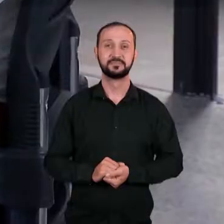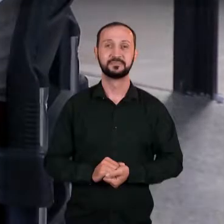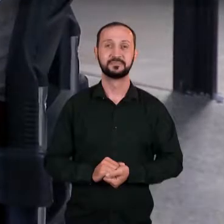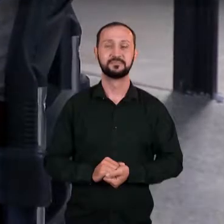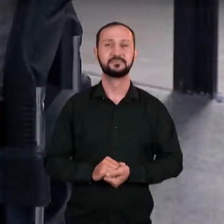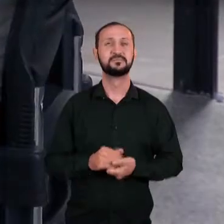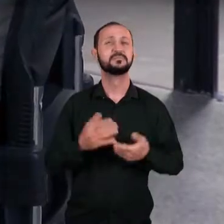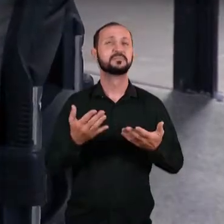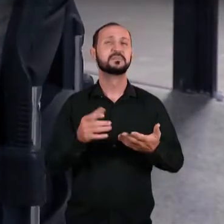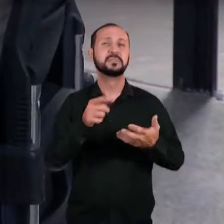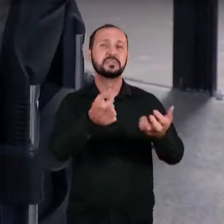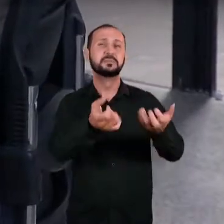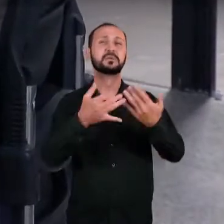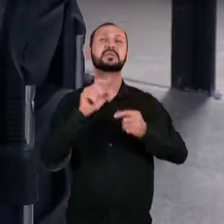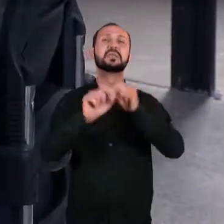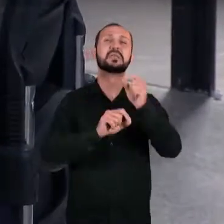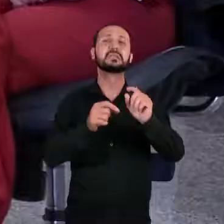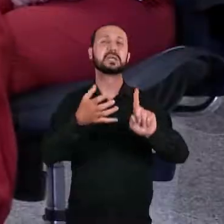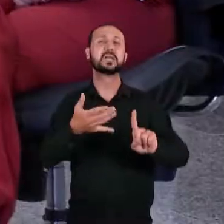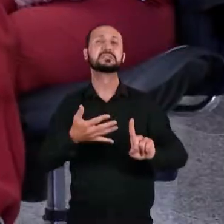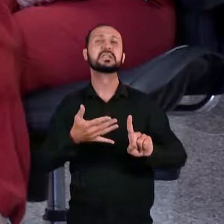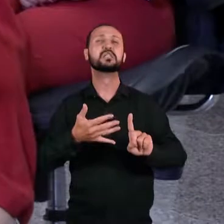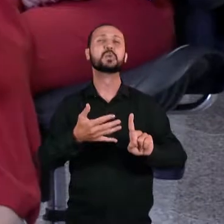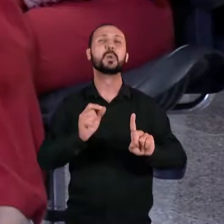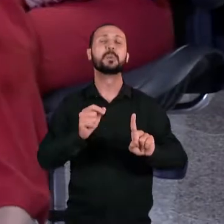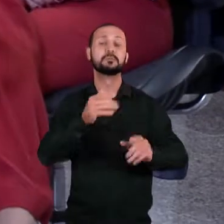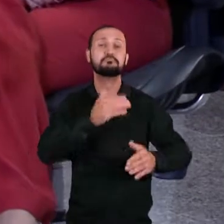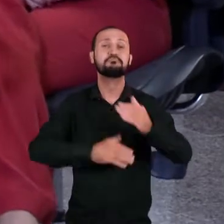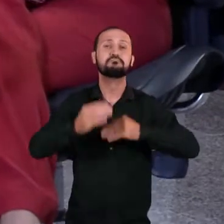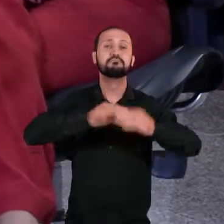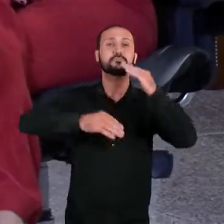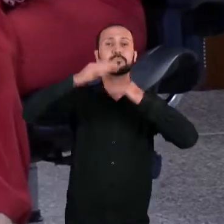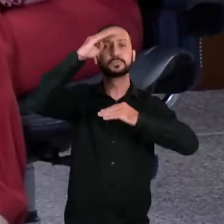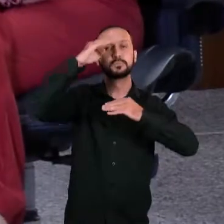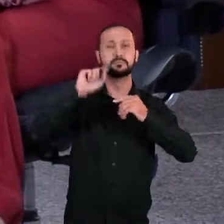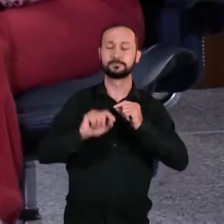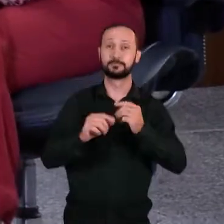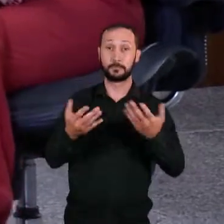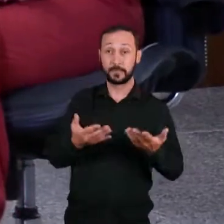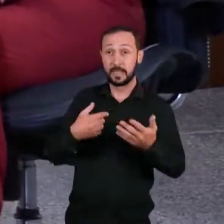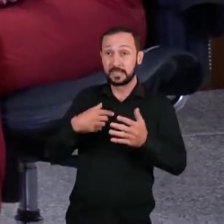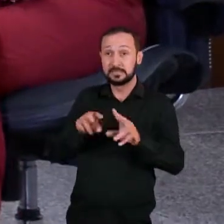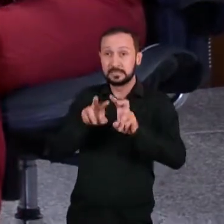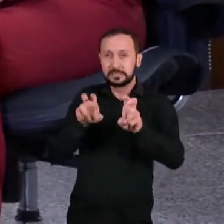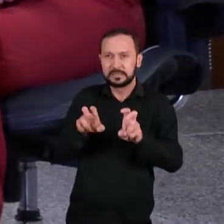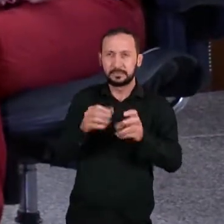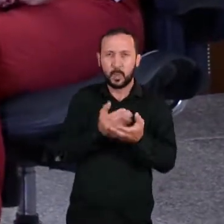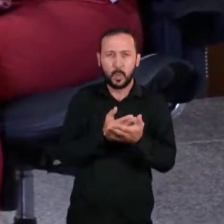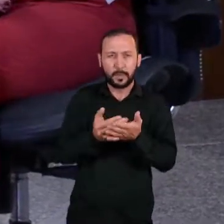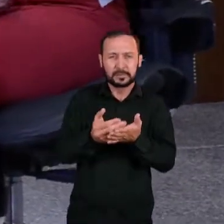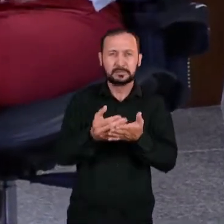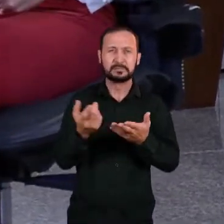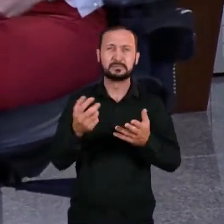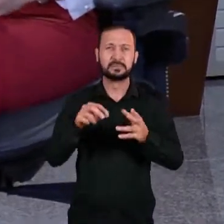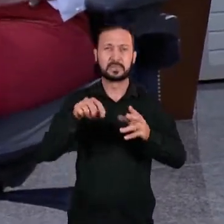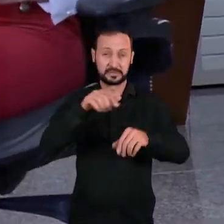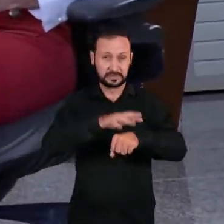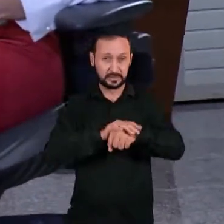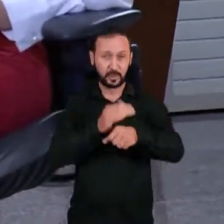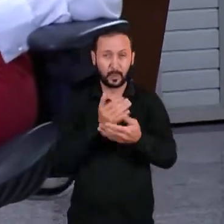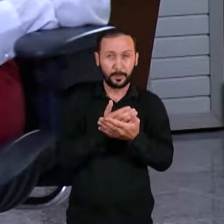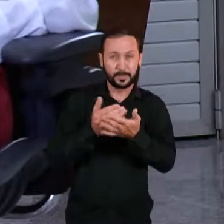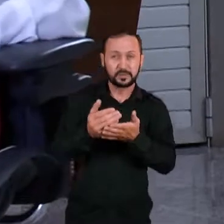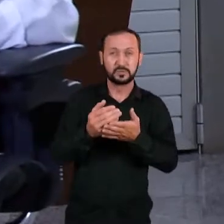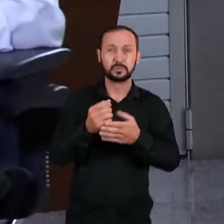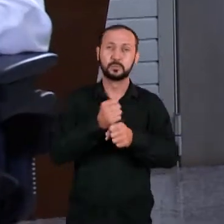Doutora, o que é síndrome de burnout? A síndrome de burnout, ela vem sendo discutida desde a década de 70, quando começou a haver